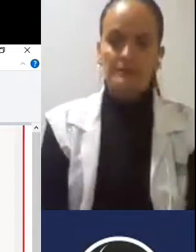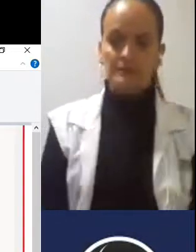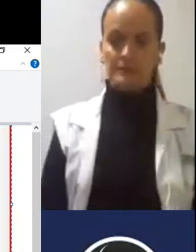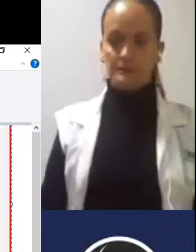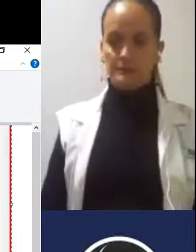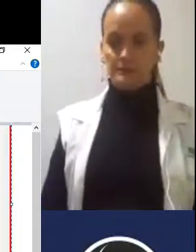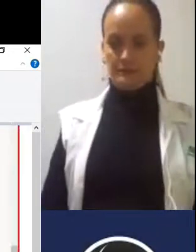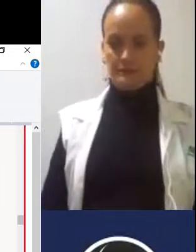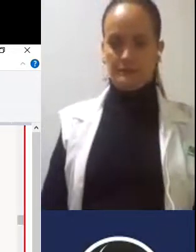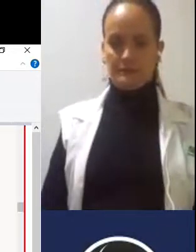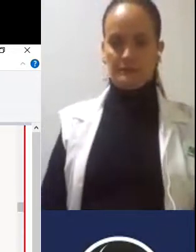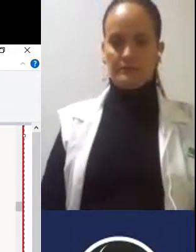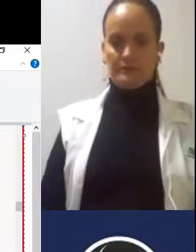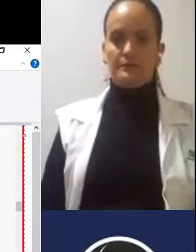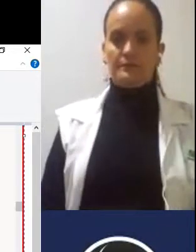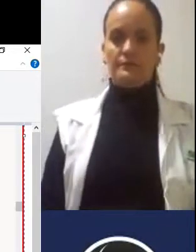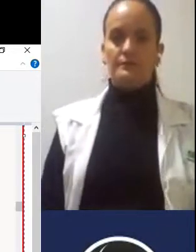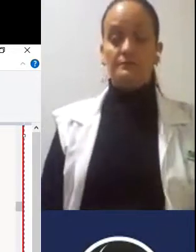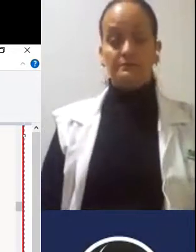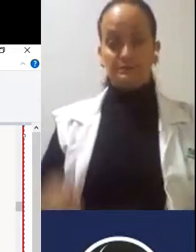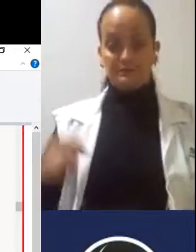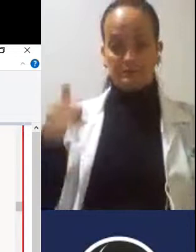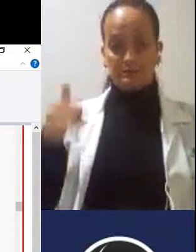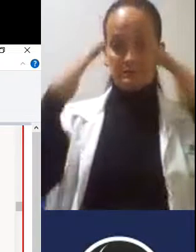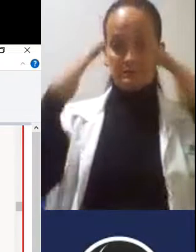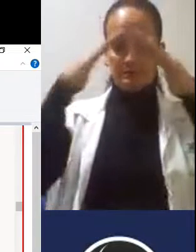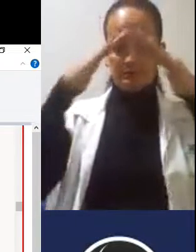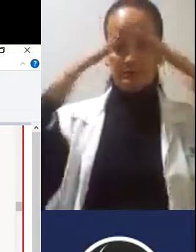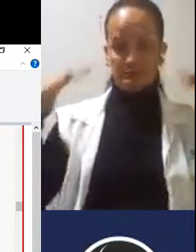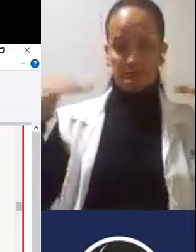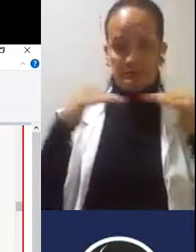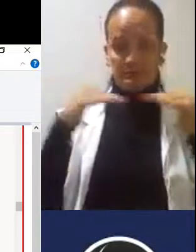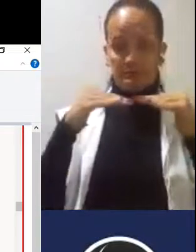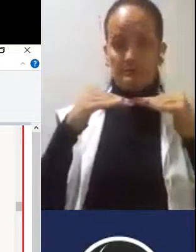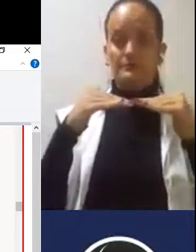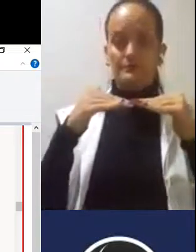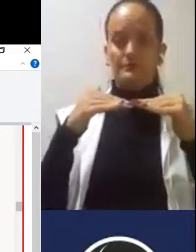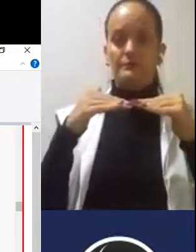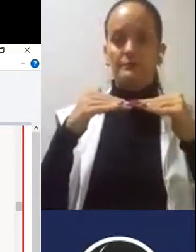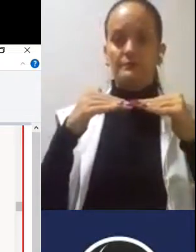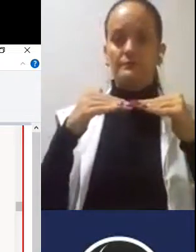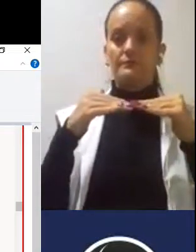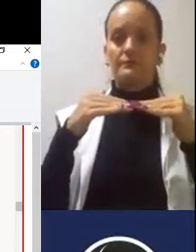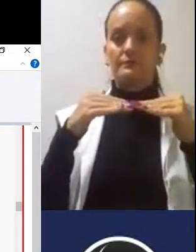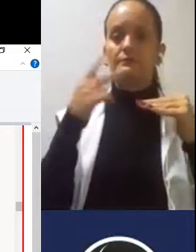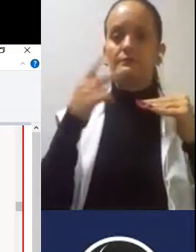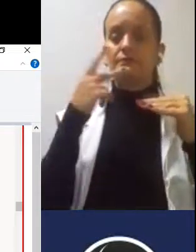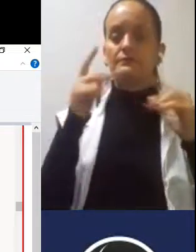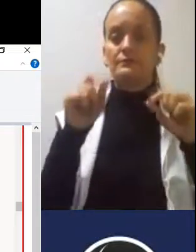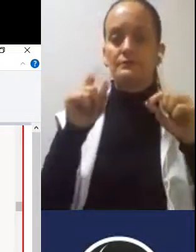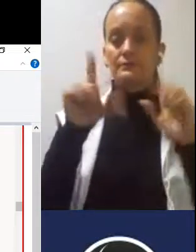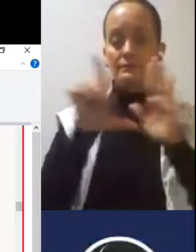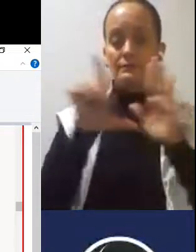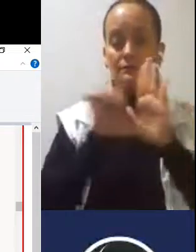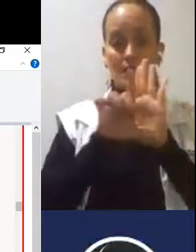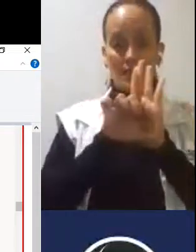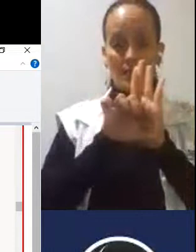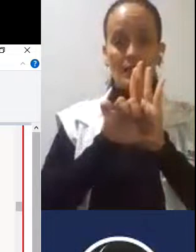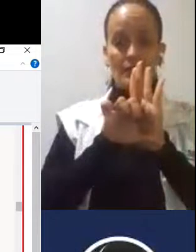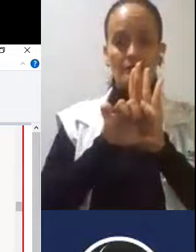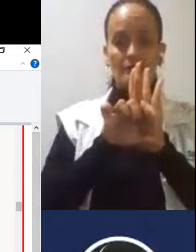Então, esse triângulo aqui a gente chama de triângulo da lei de Ohm, né? Então, todas essas definições estão lá no